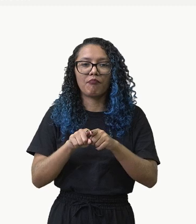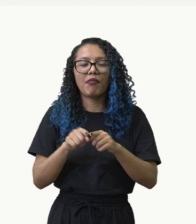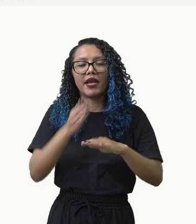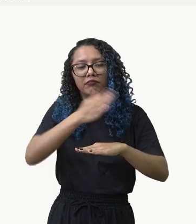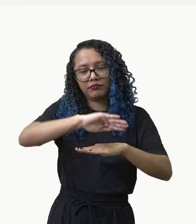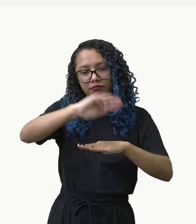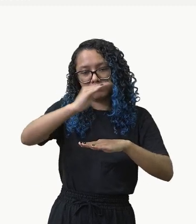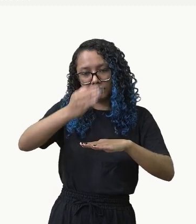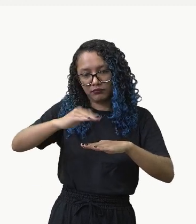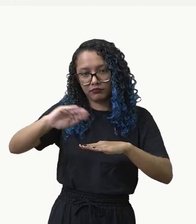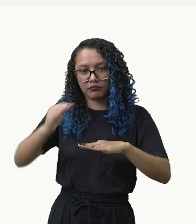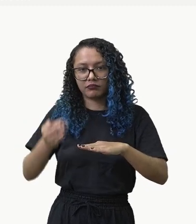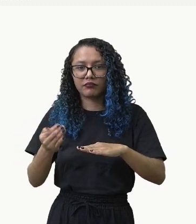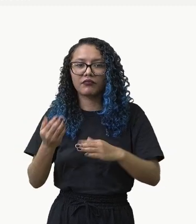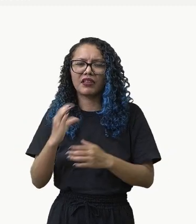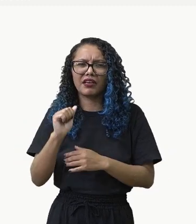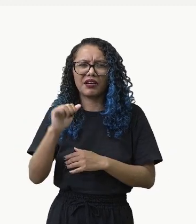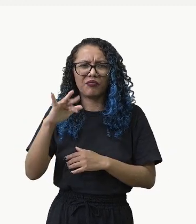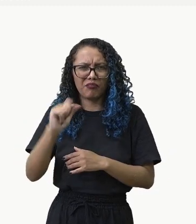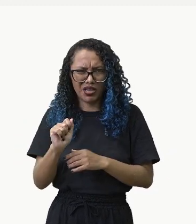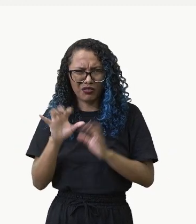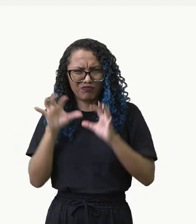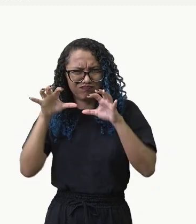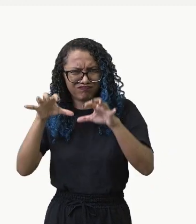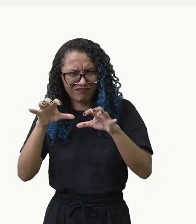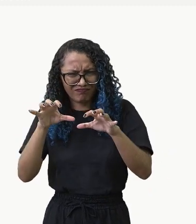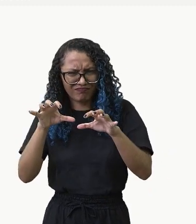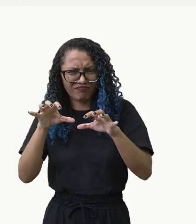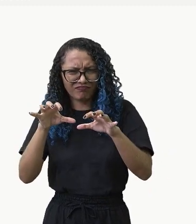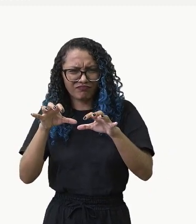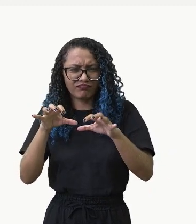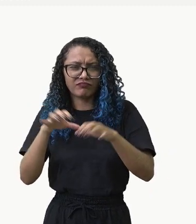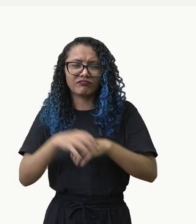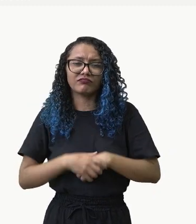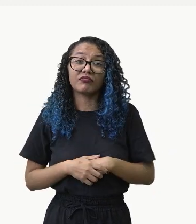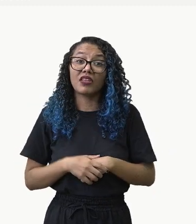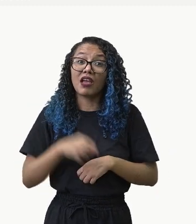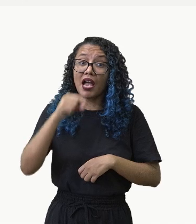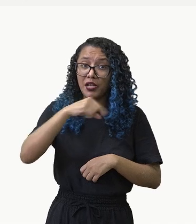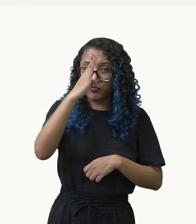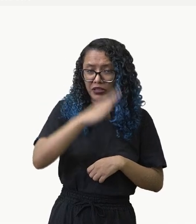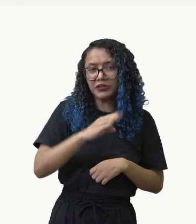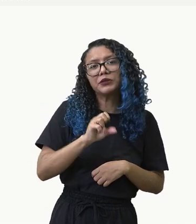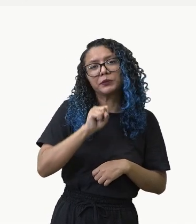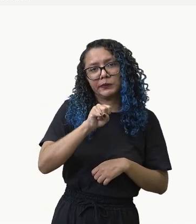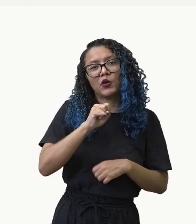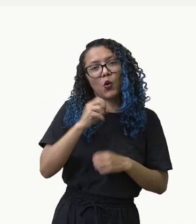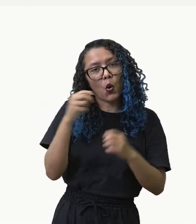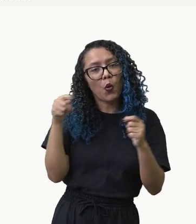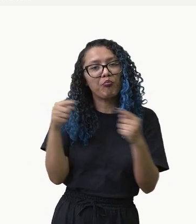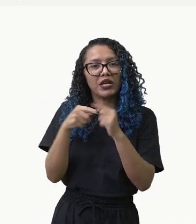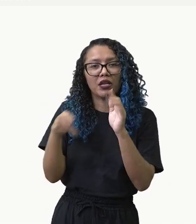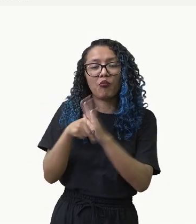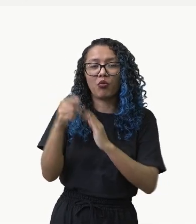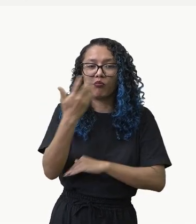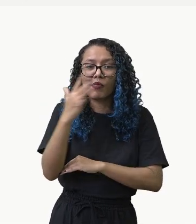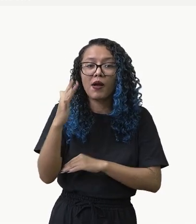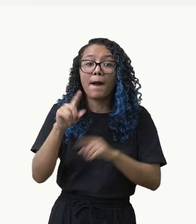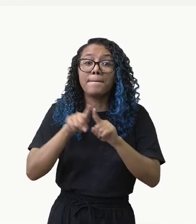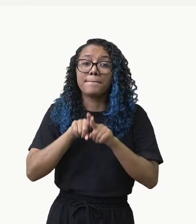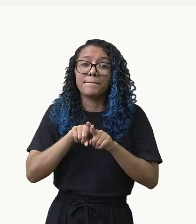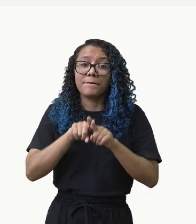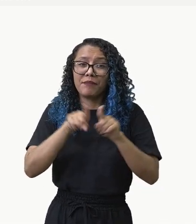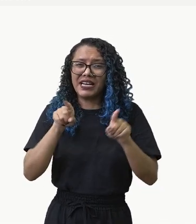você diz professor camedo não é selvagem para nós aqui na realidade brasileira é mas viajemos